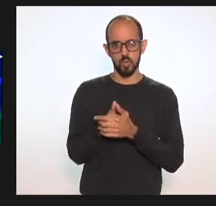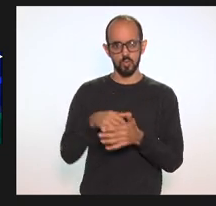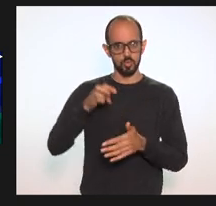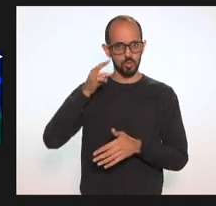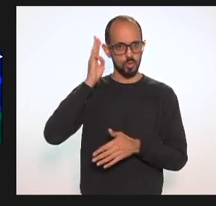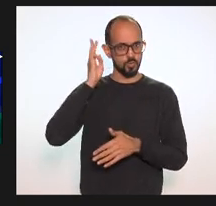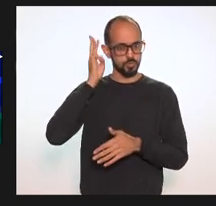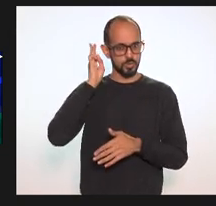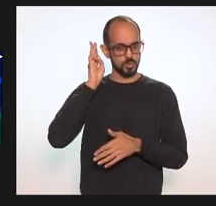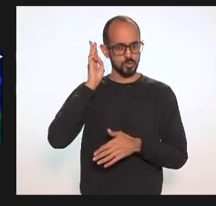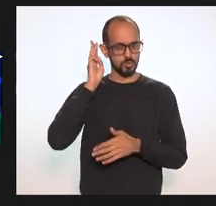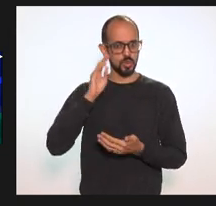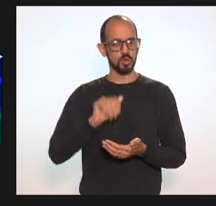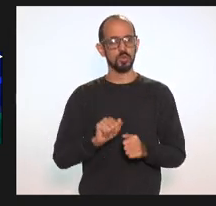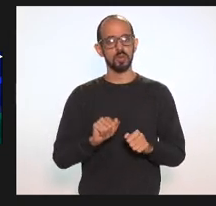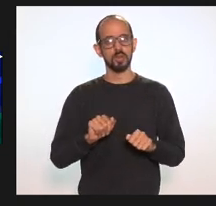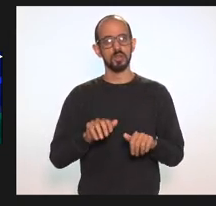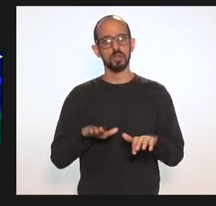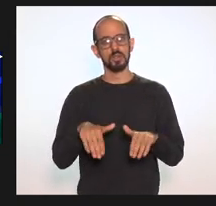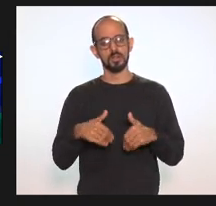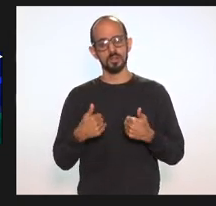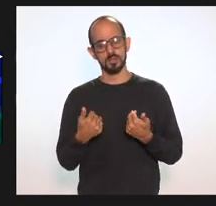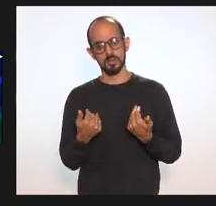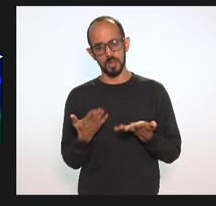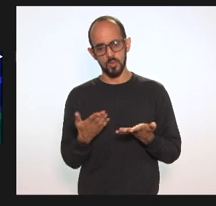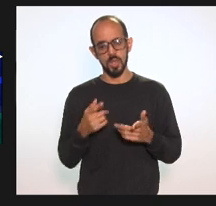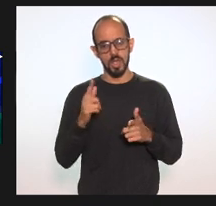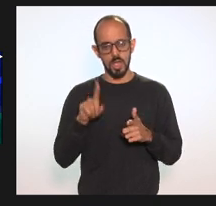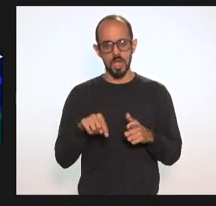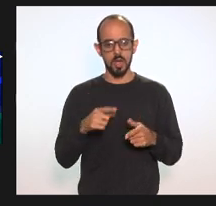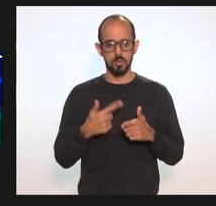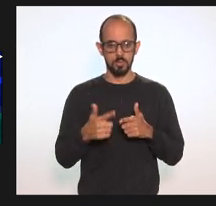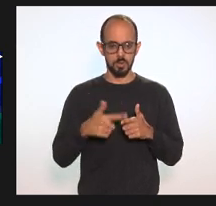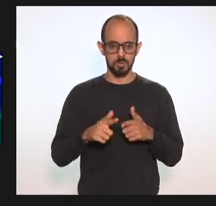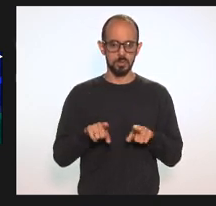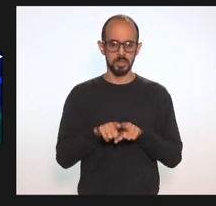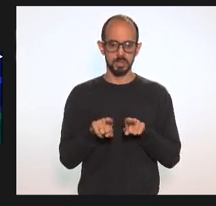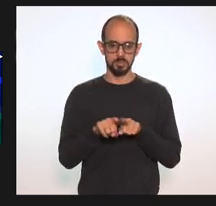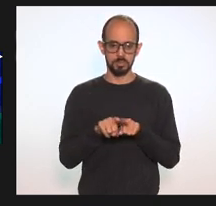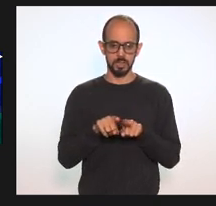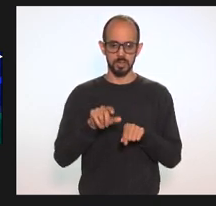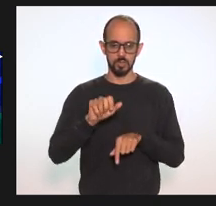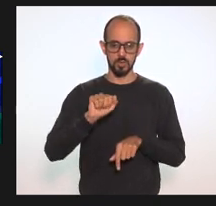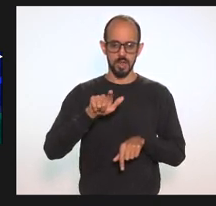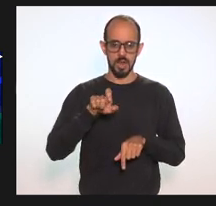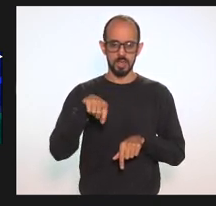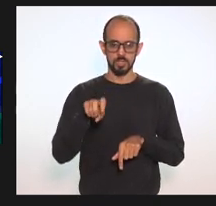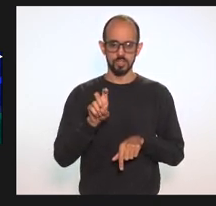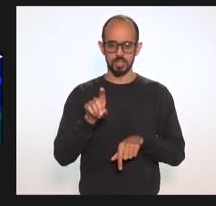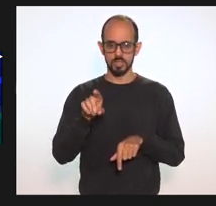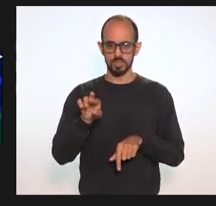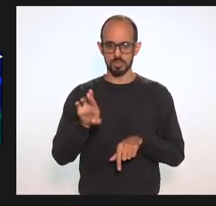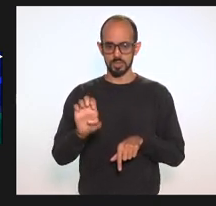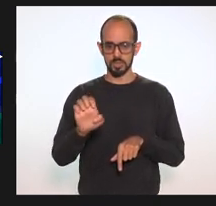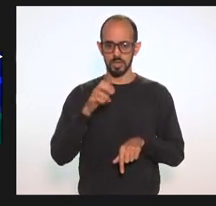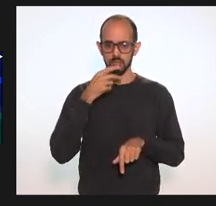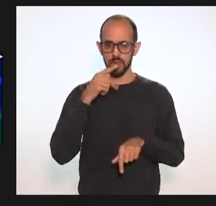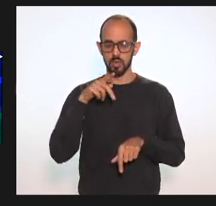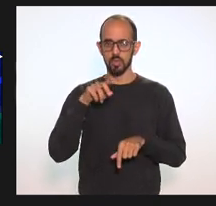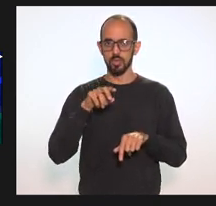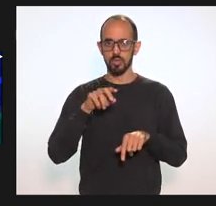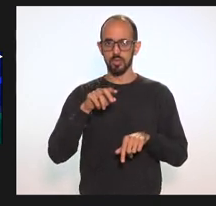Wilson eu acho que a questão também que foi falado até pela Alexandre Deputado Alexandre para fazer uma pack